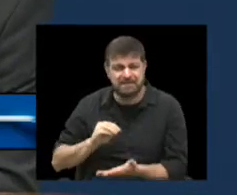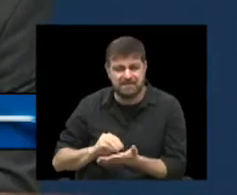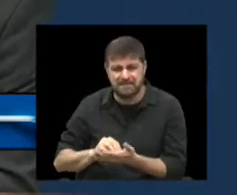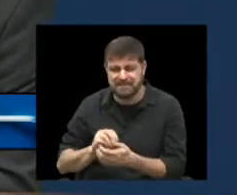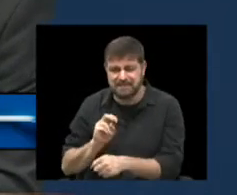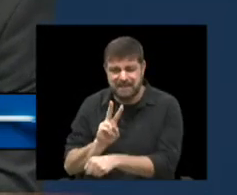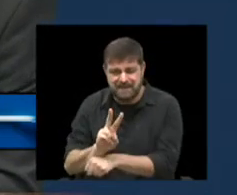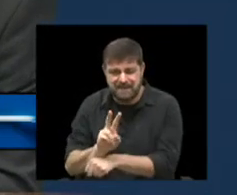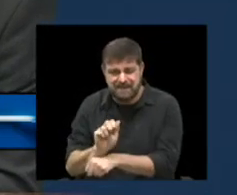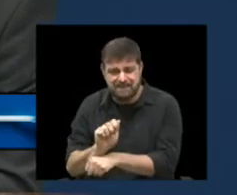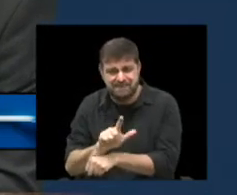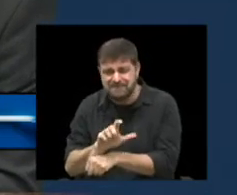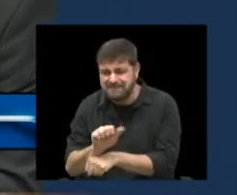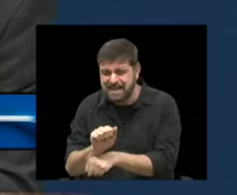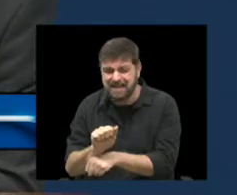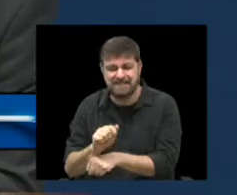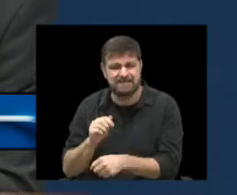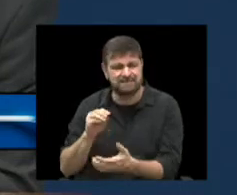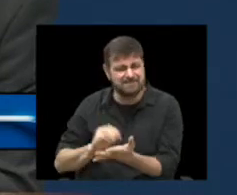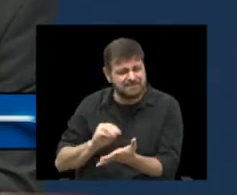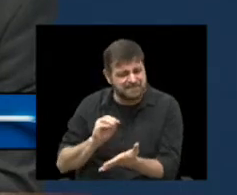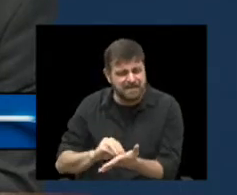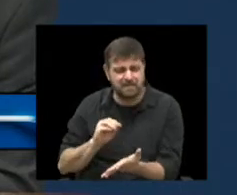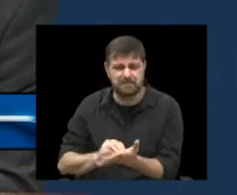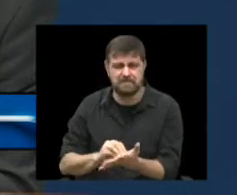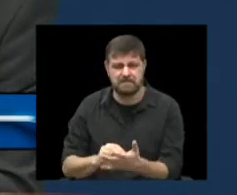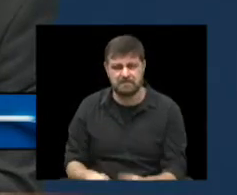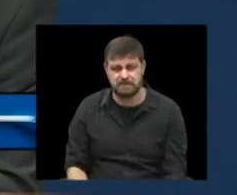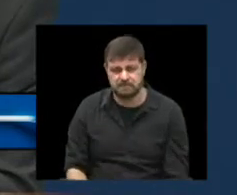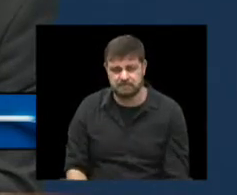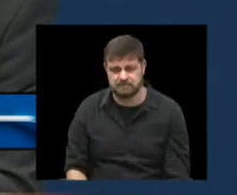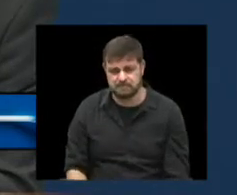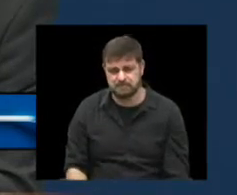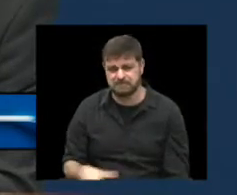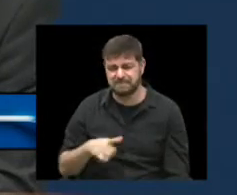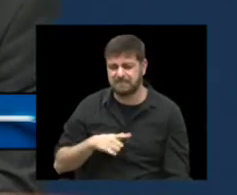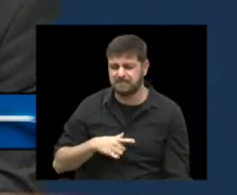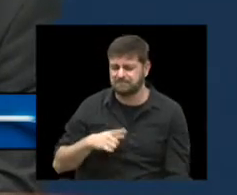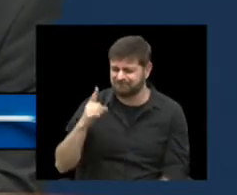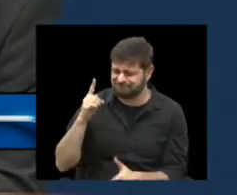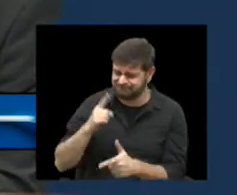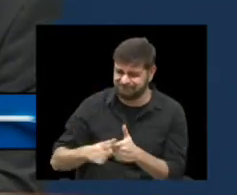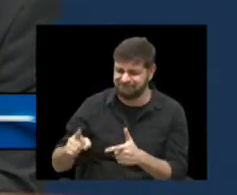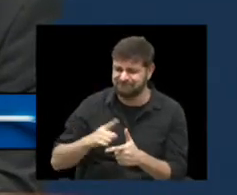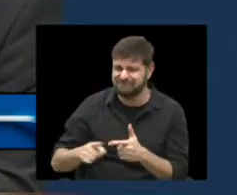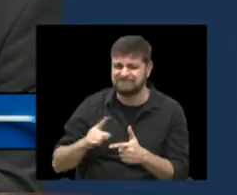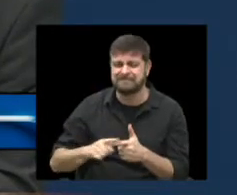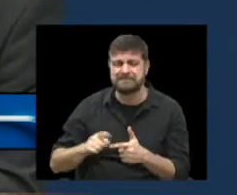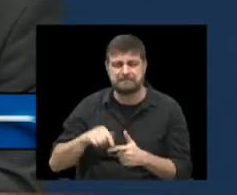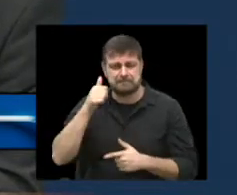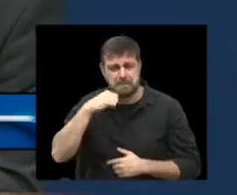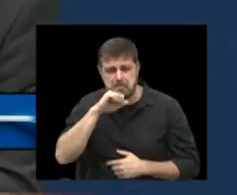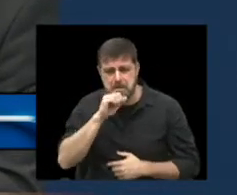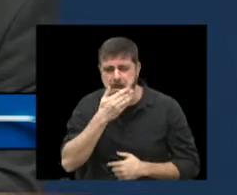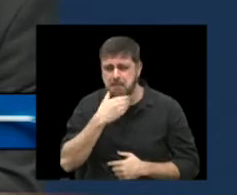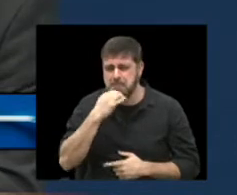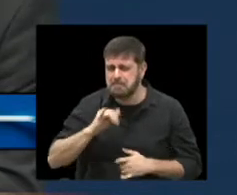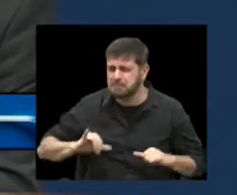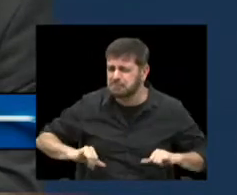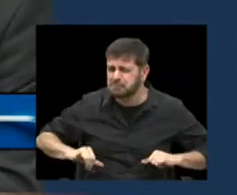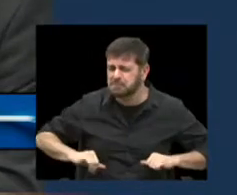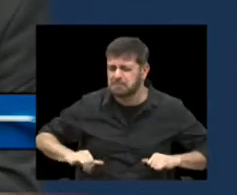déficit enorme de vagas na educação infantil. Esse é um drama das mães, dos pais, mas é um